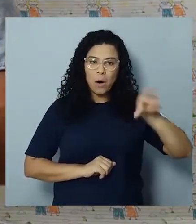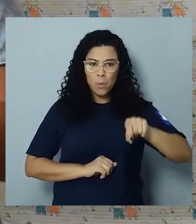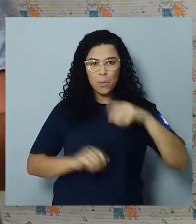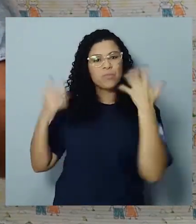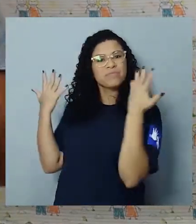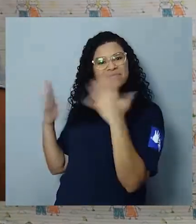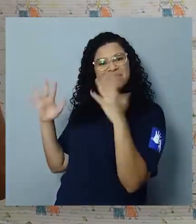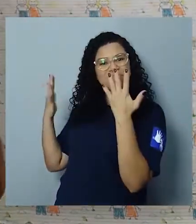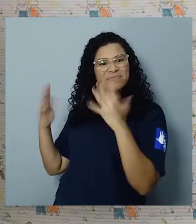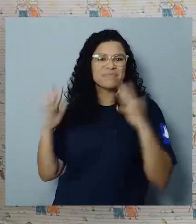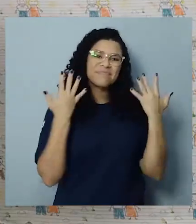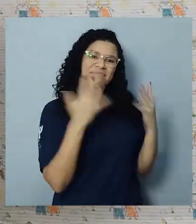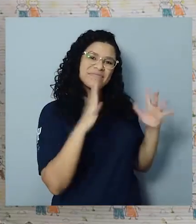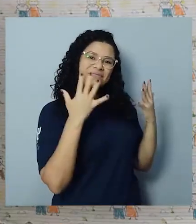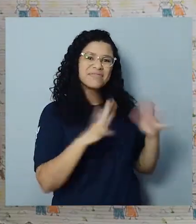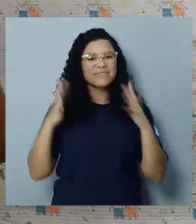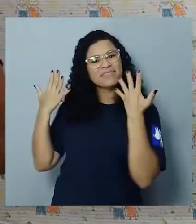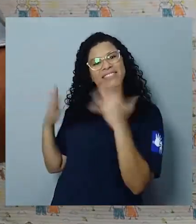piriri piriri